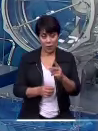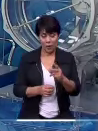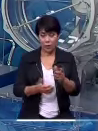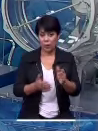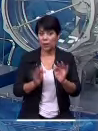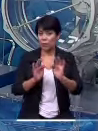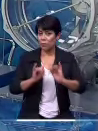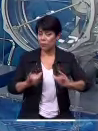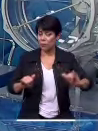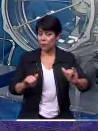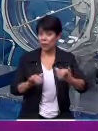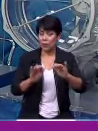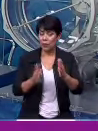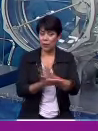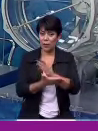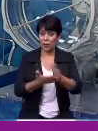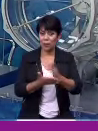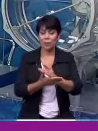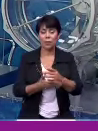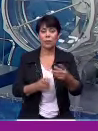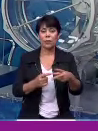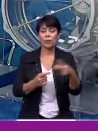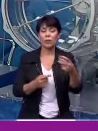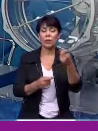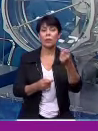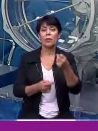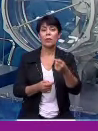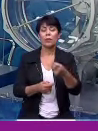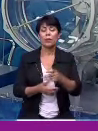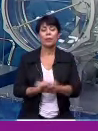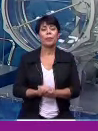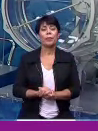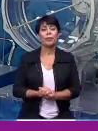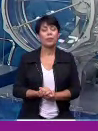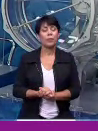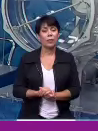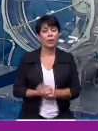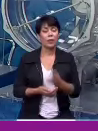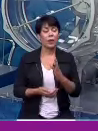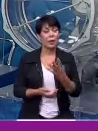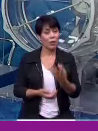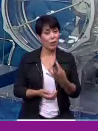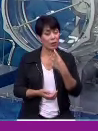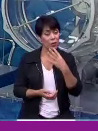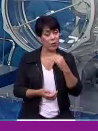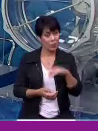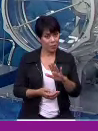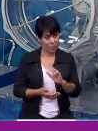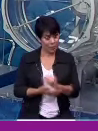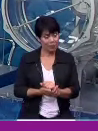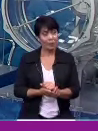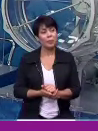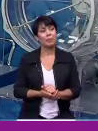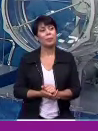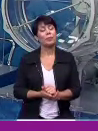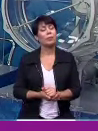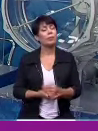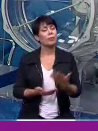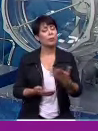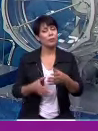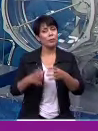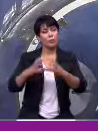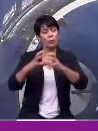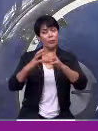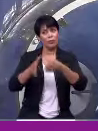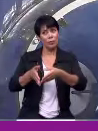logo após o rateio entre as apostas vencedoras dos prêmios fixos. Quer saber mais sobre o sorteio? Explico para você. Aqui no